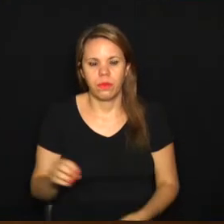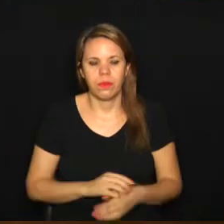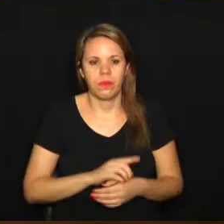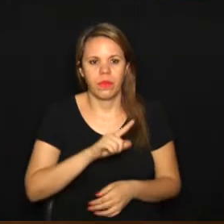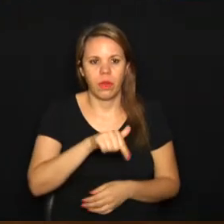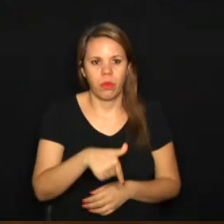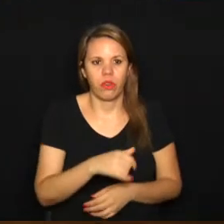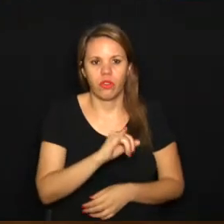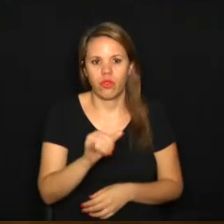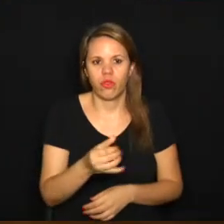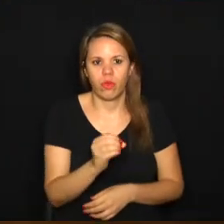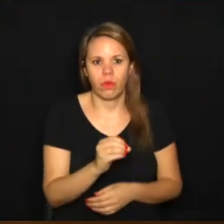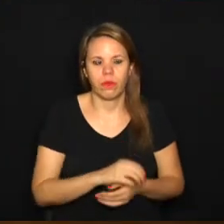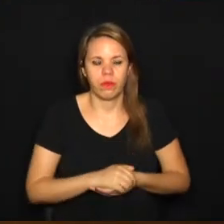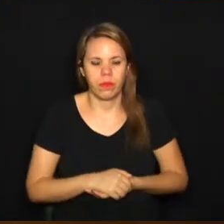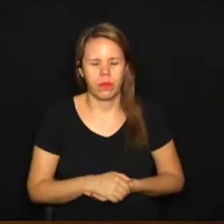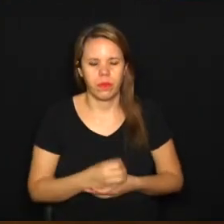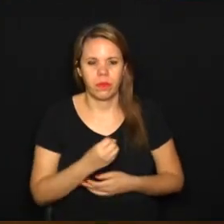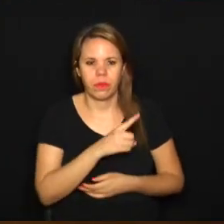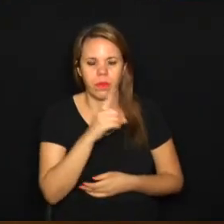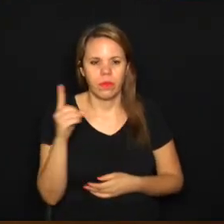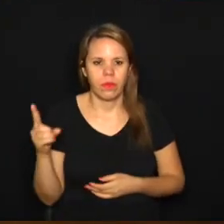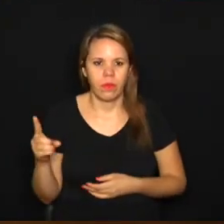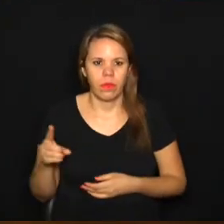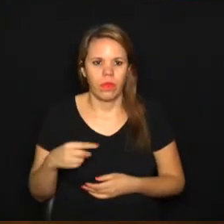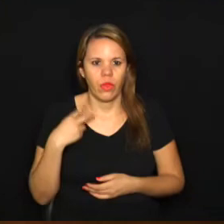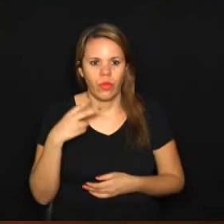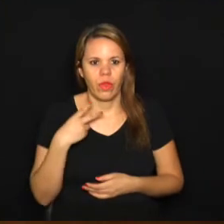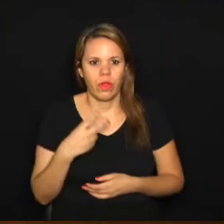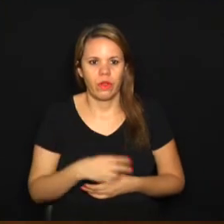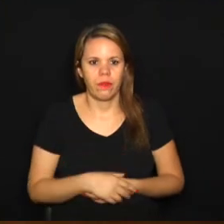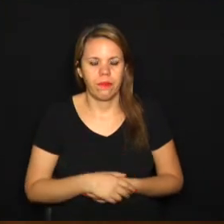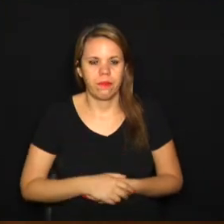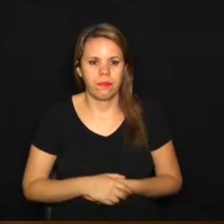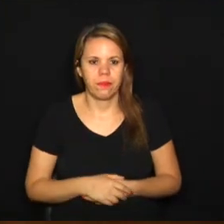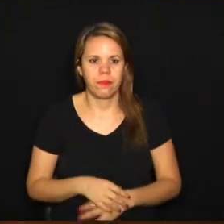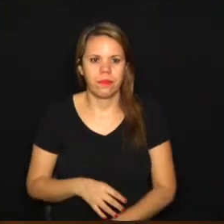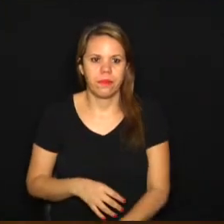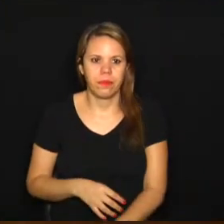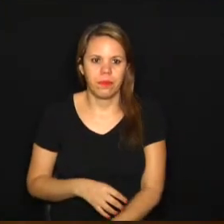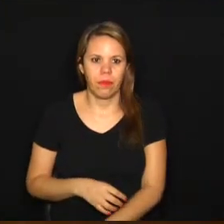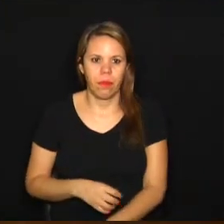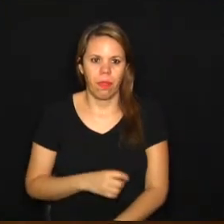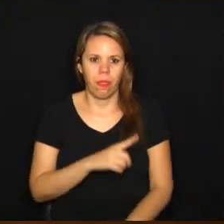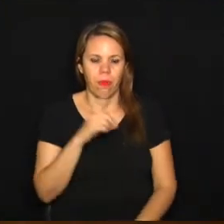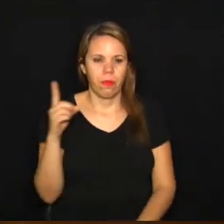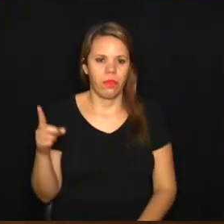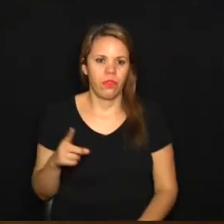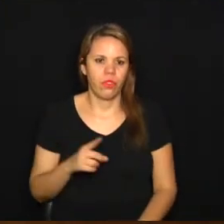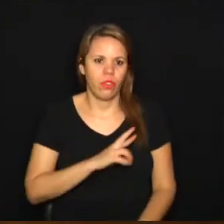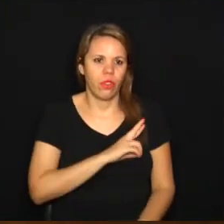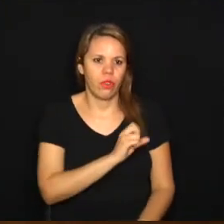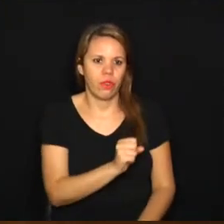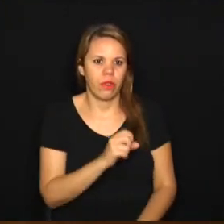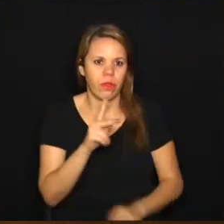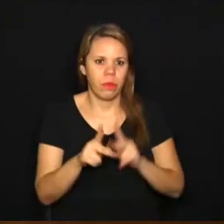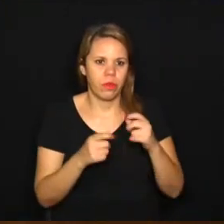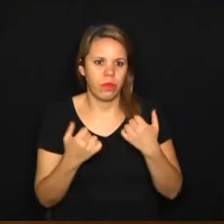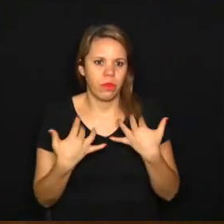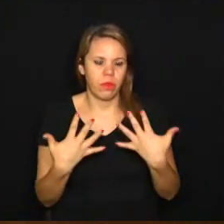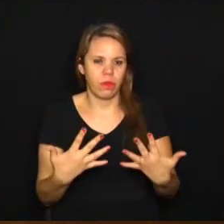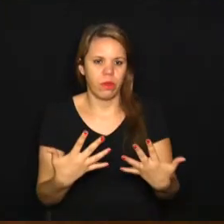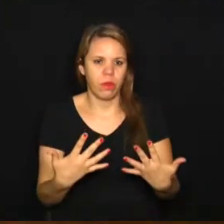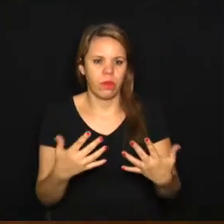João Carlos. Bom dia, vereador Permínio, bom dia, vereador Rossini, a plateia presente,